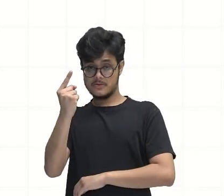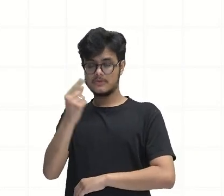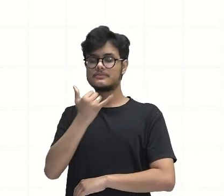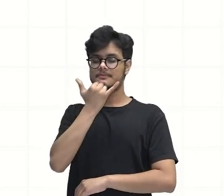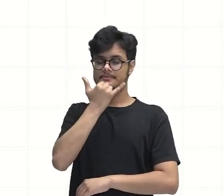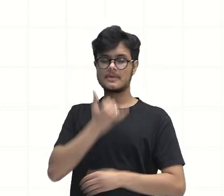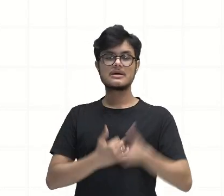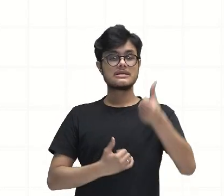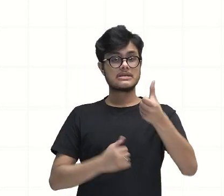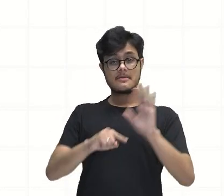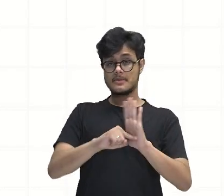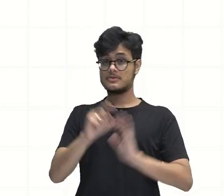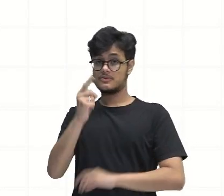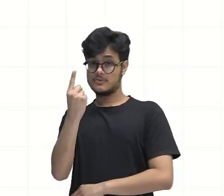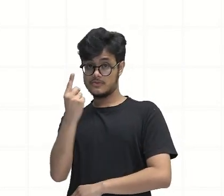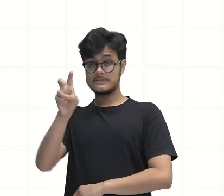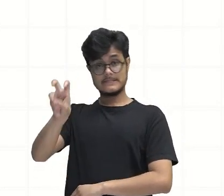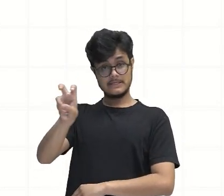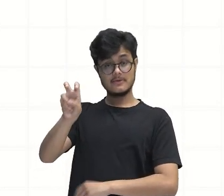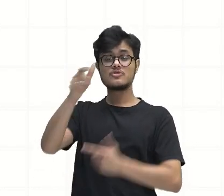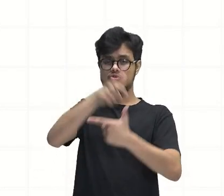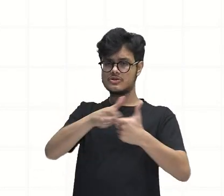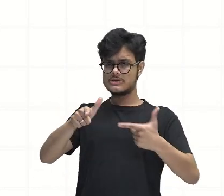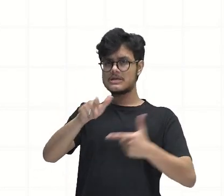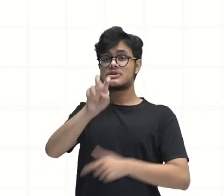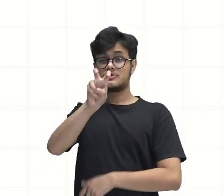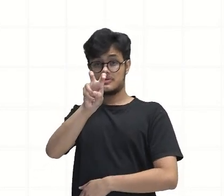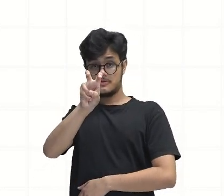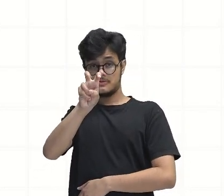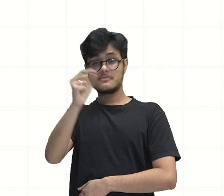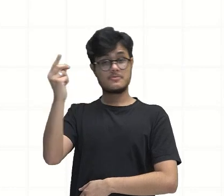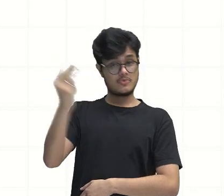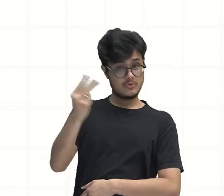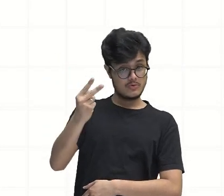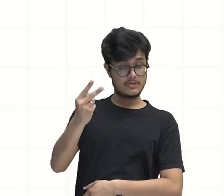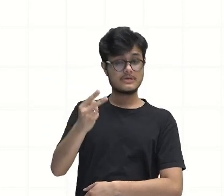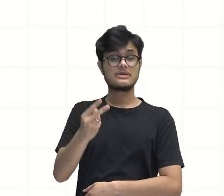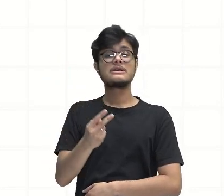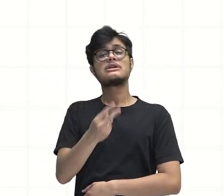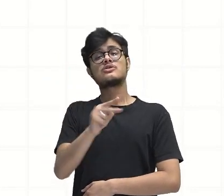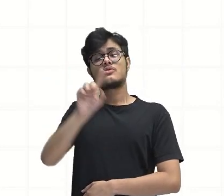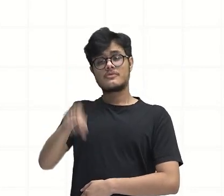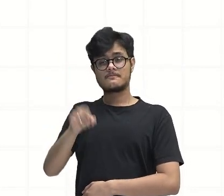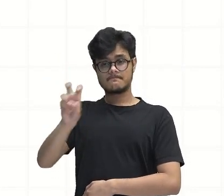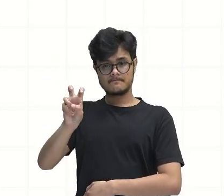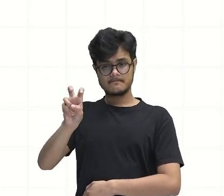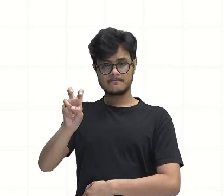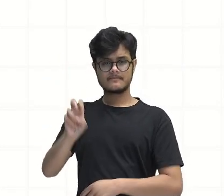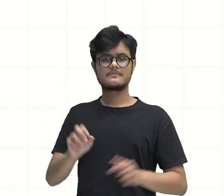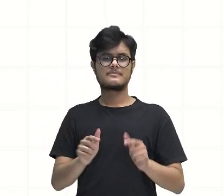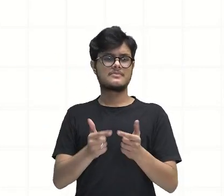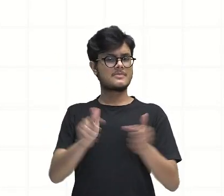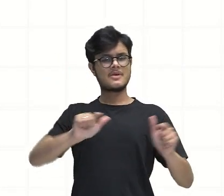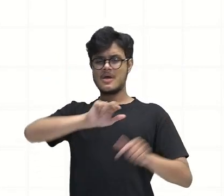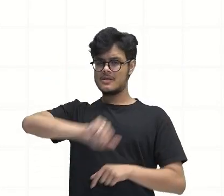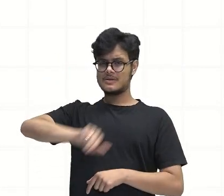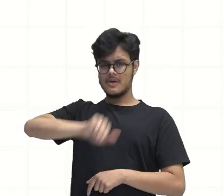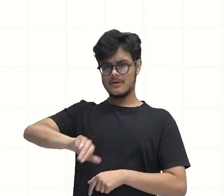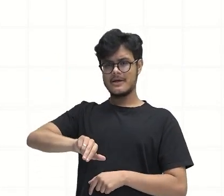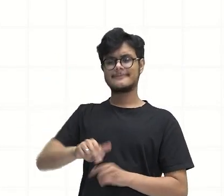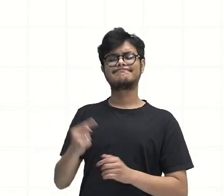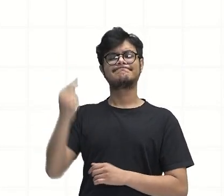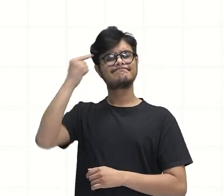1, 5, dividido por 2, é 2,5. Então, já sei que não vai estar aqui nessa metade, né? Então, por